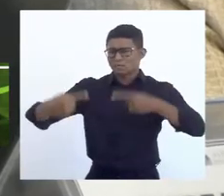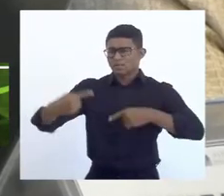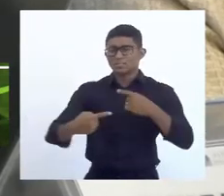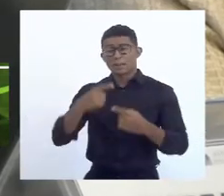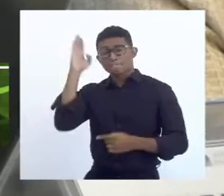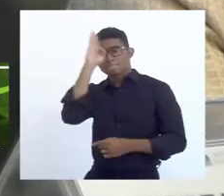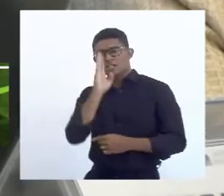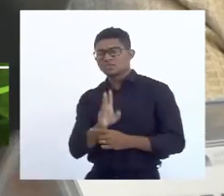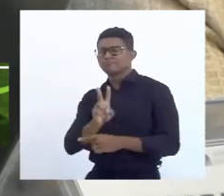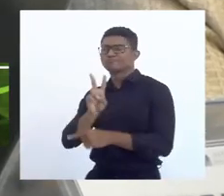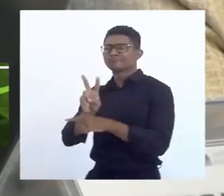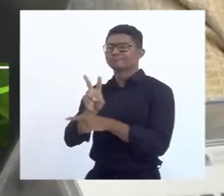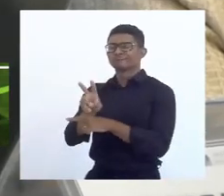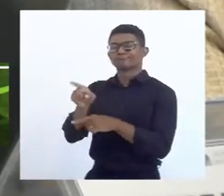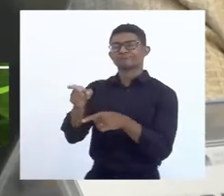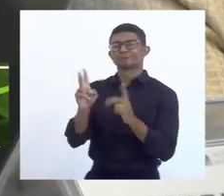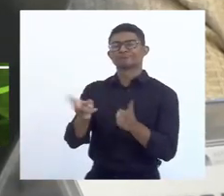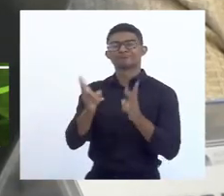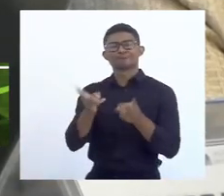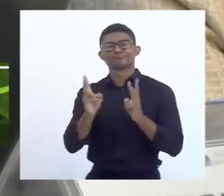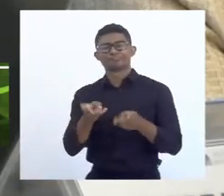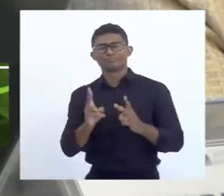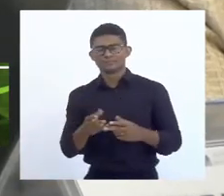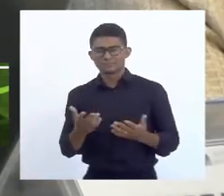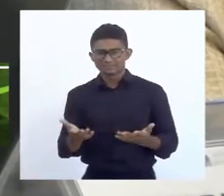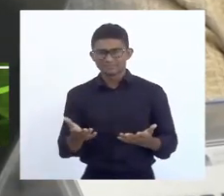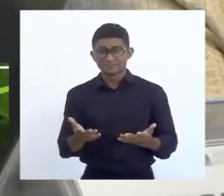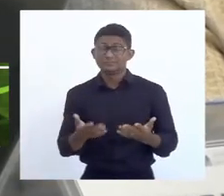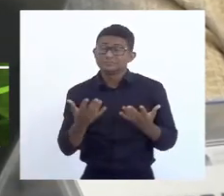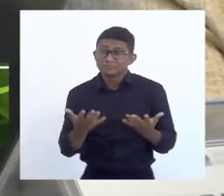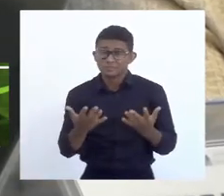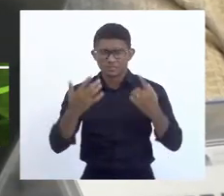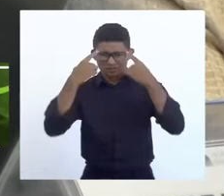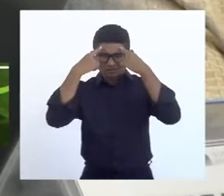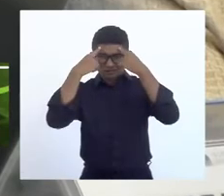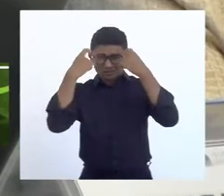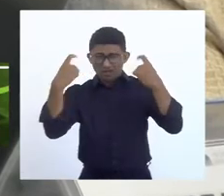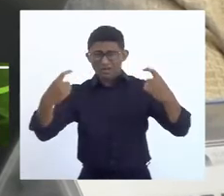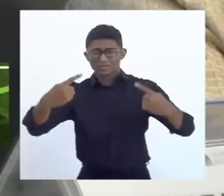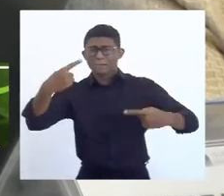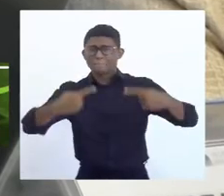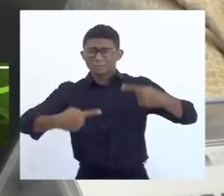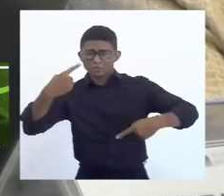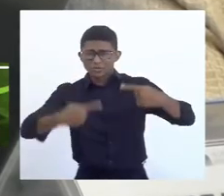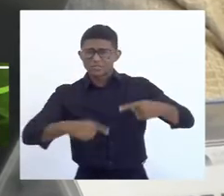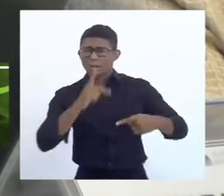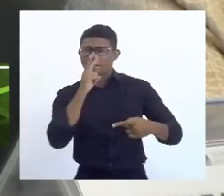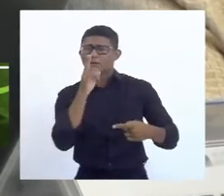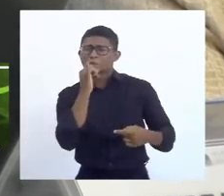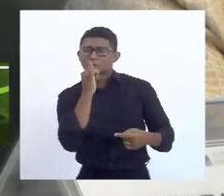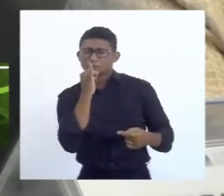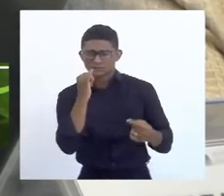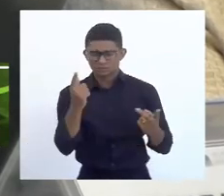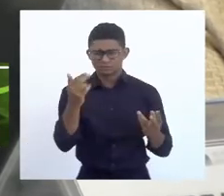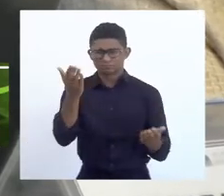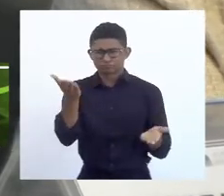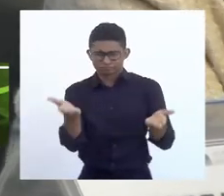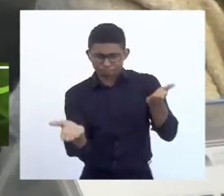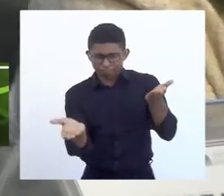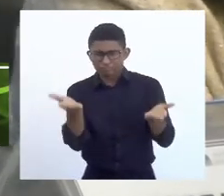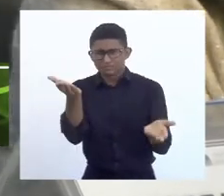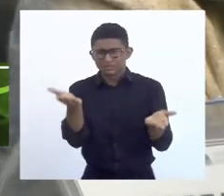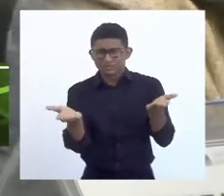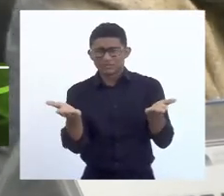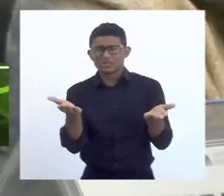precioso. É a violência política o instrumento que pode ser lançado ou posto em uma balança quando a estrutura de poder